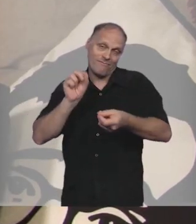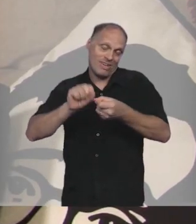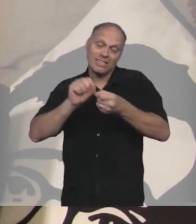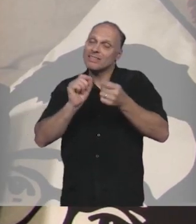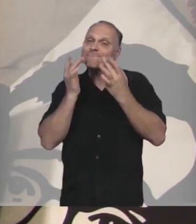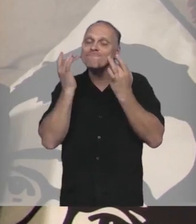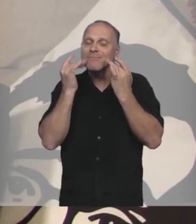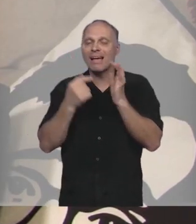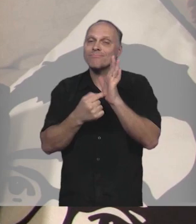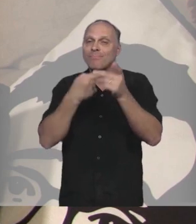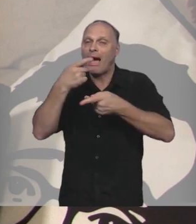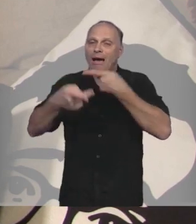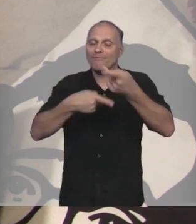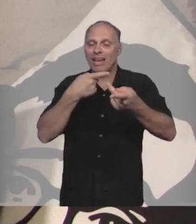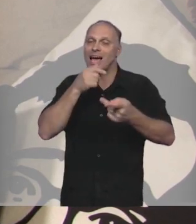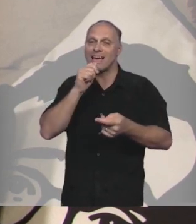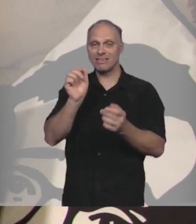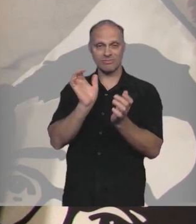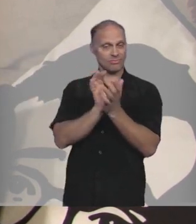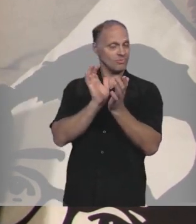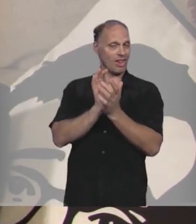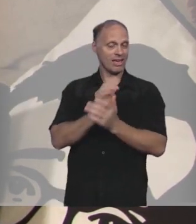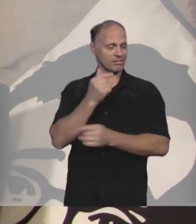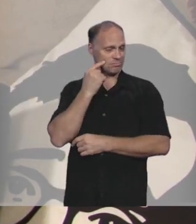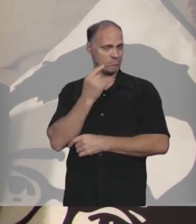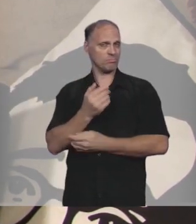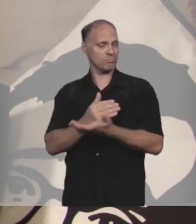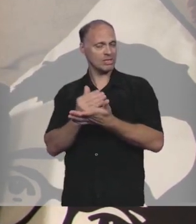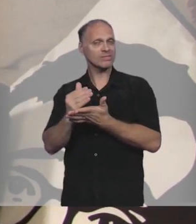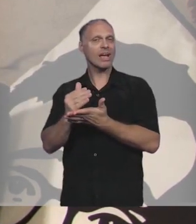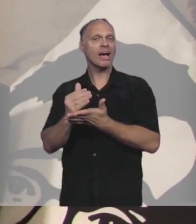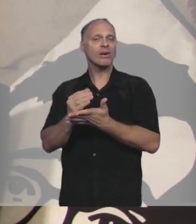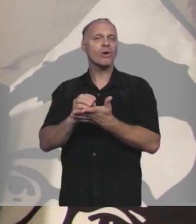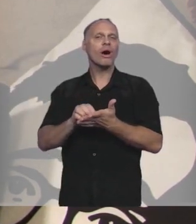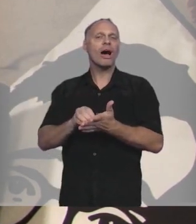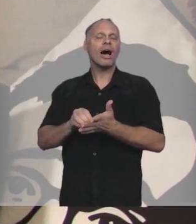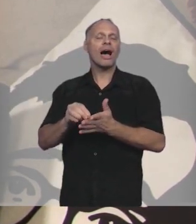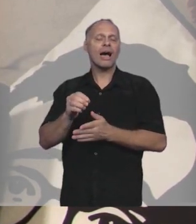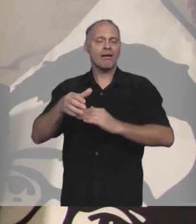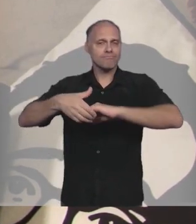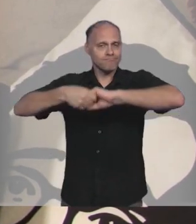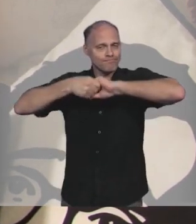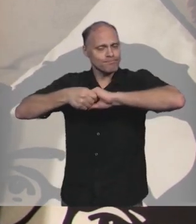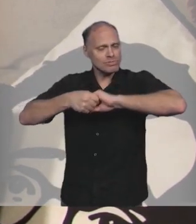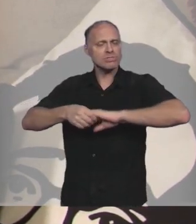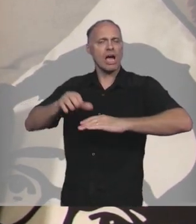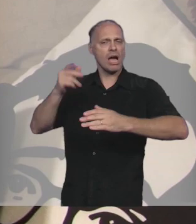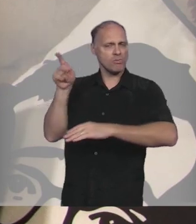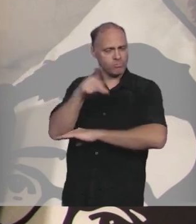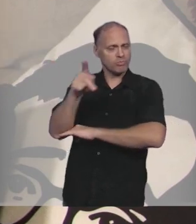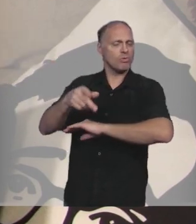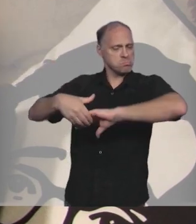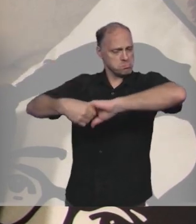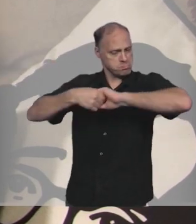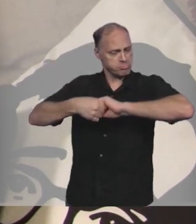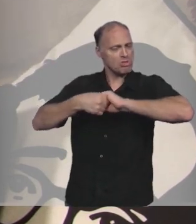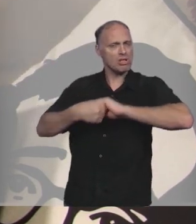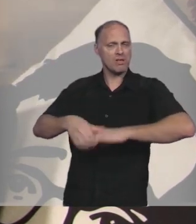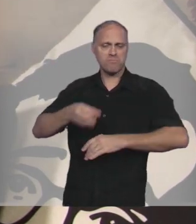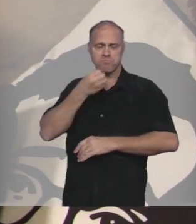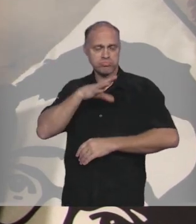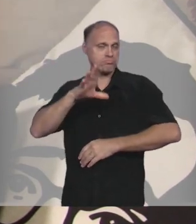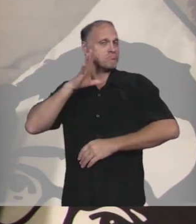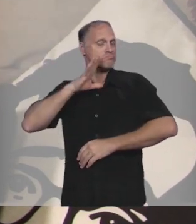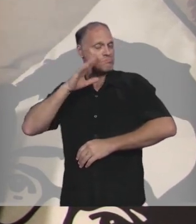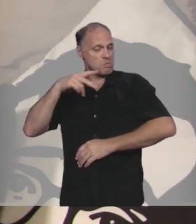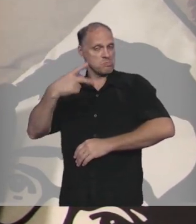E aí o pessoal, os colegas começaram a me cumprimentar, e os professores, a coisa